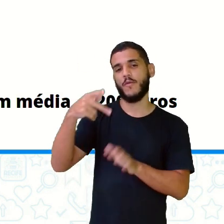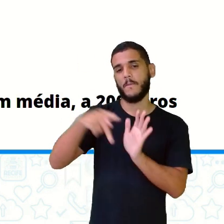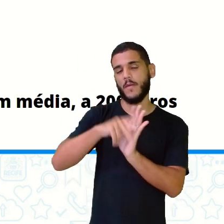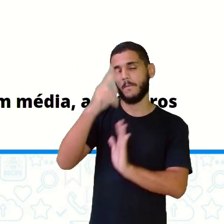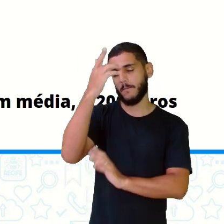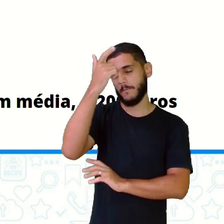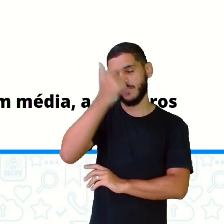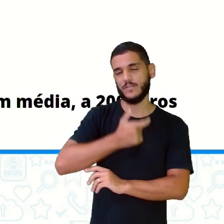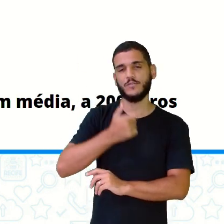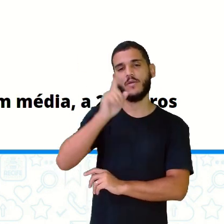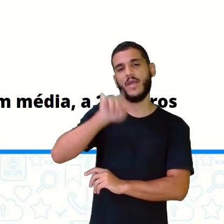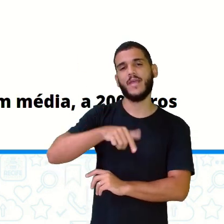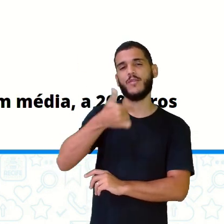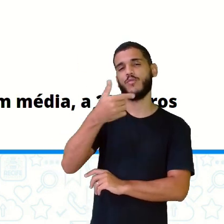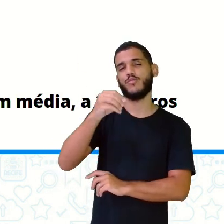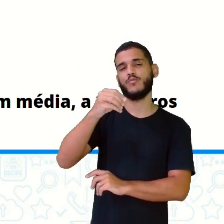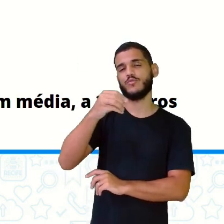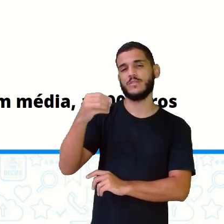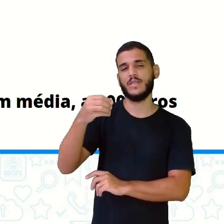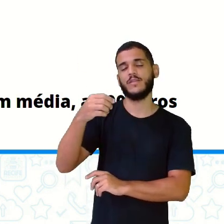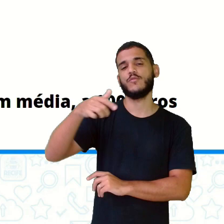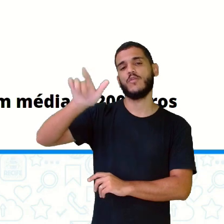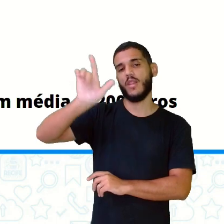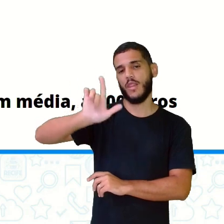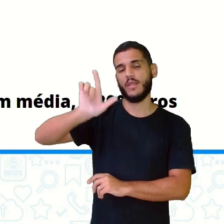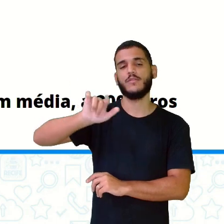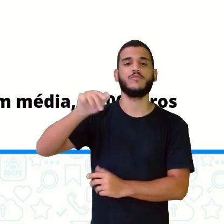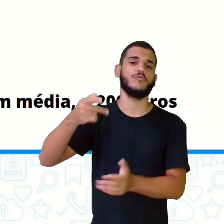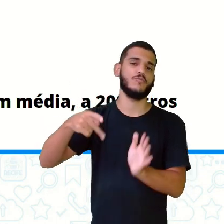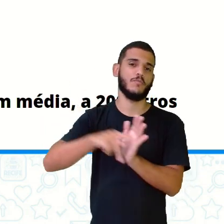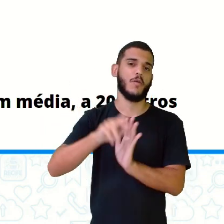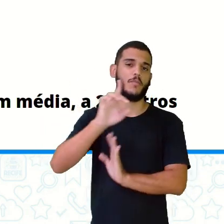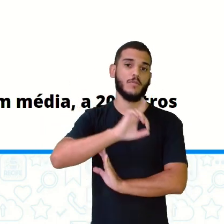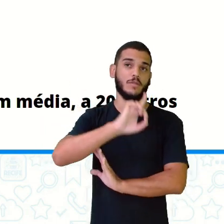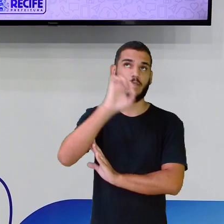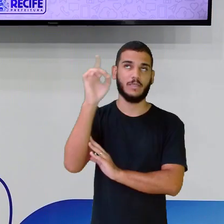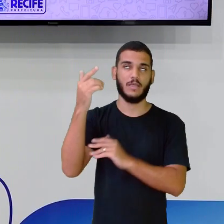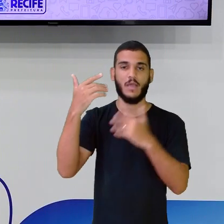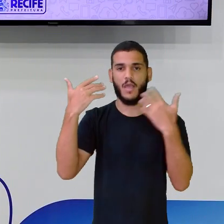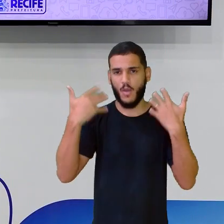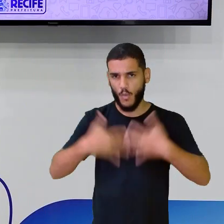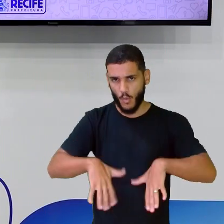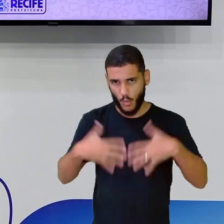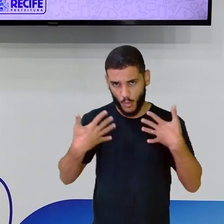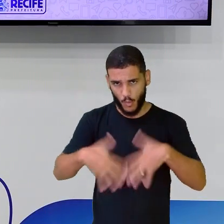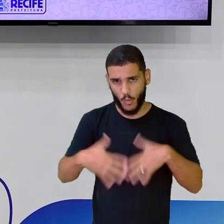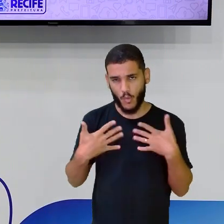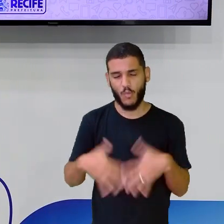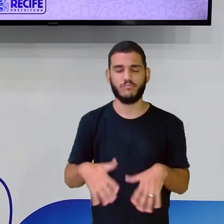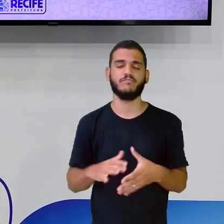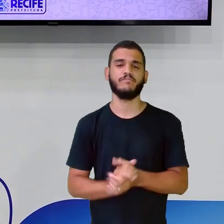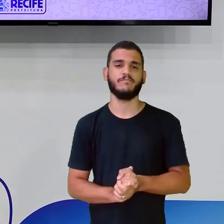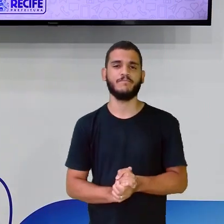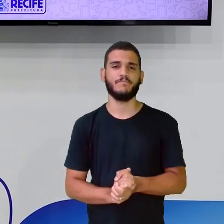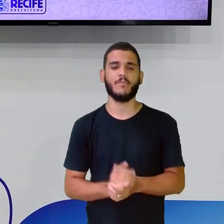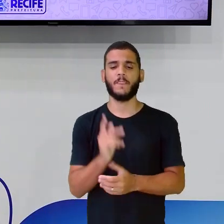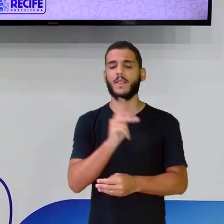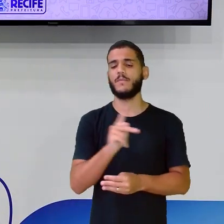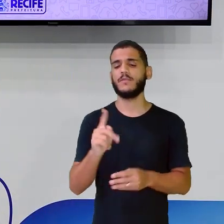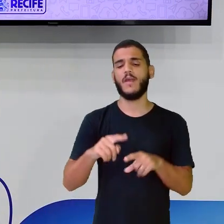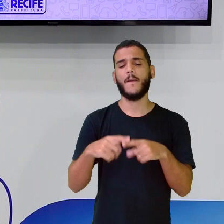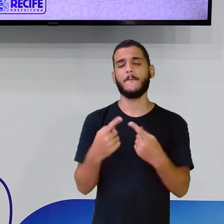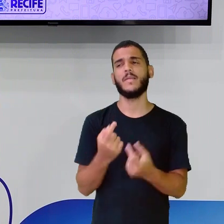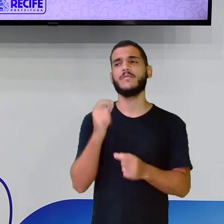a 200 litros por dia. Gente, é muita coisa, né não? Professora, mas